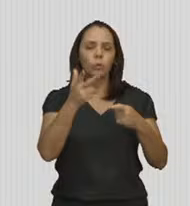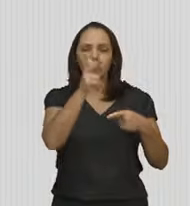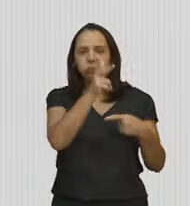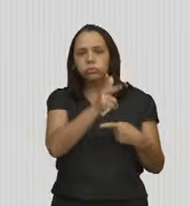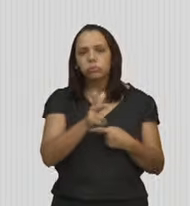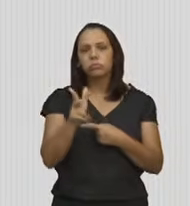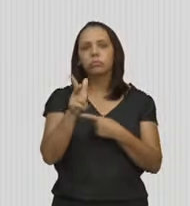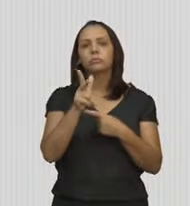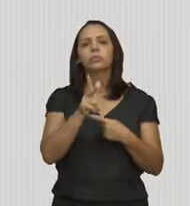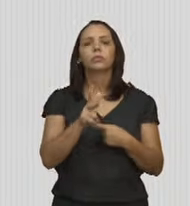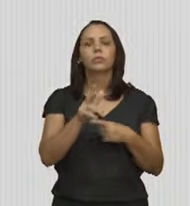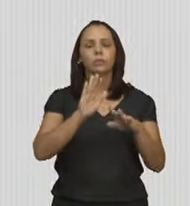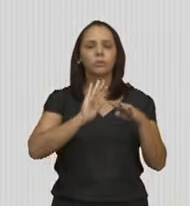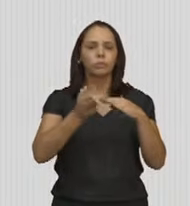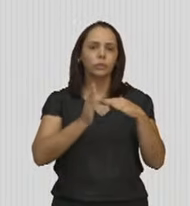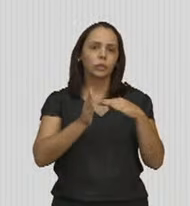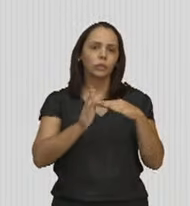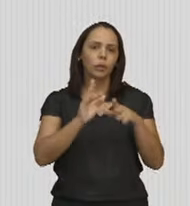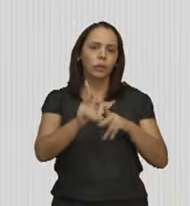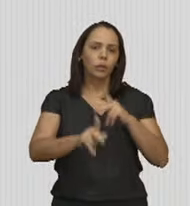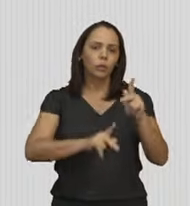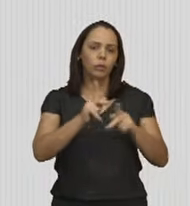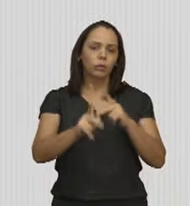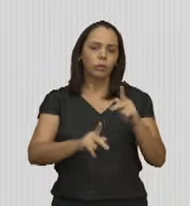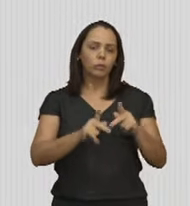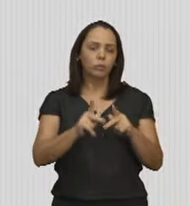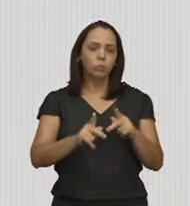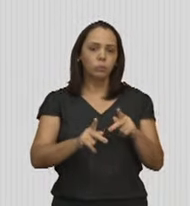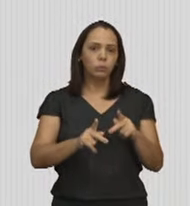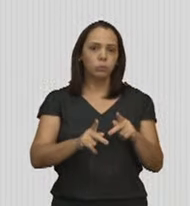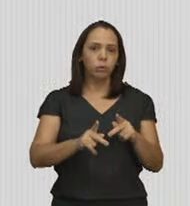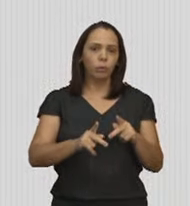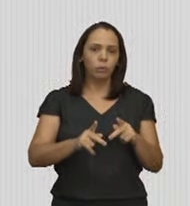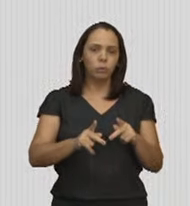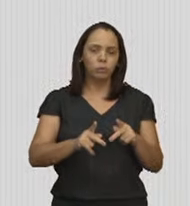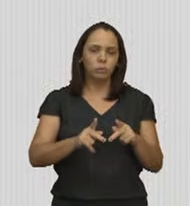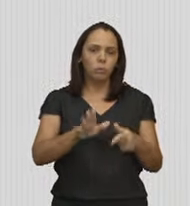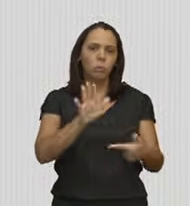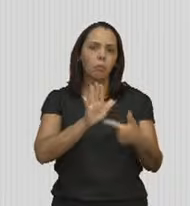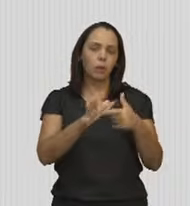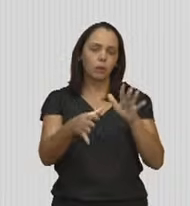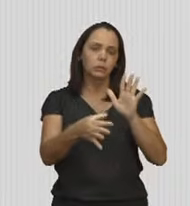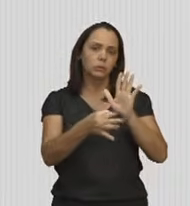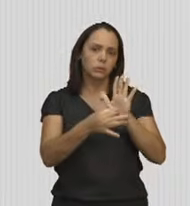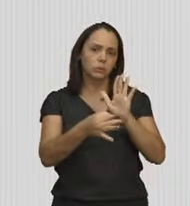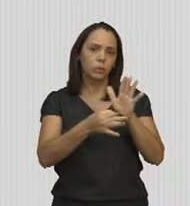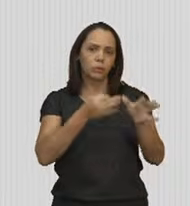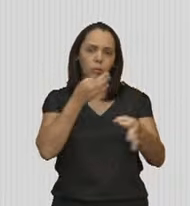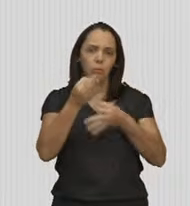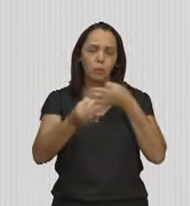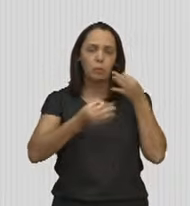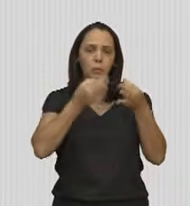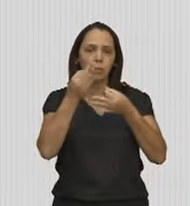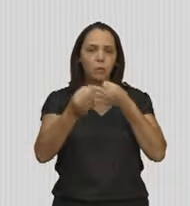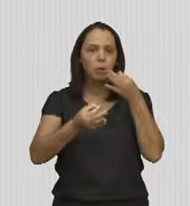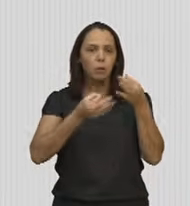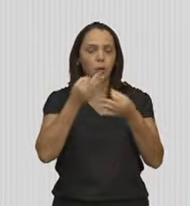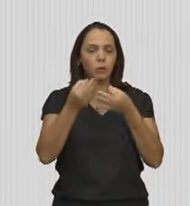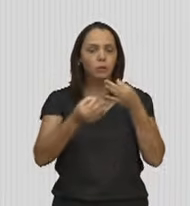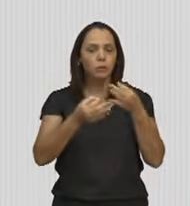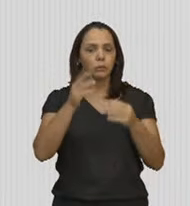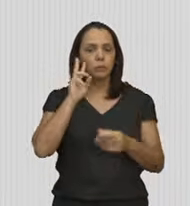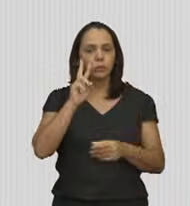vídeo em um bairro, a população vem massivamente se manifestar sobre questões desse bairro. Para você ver como a representatividade é